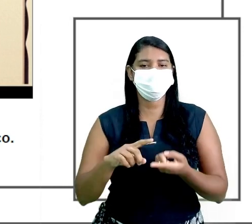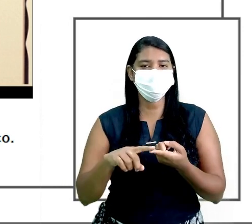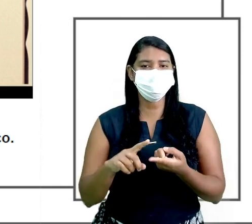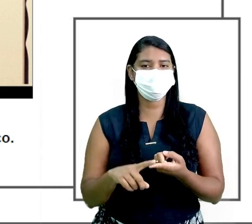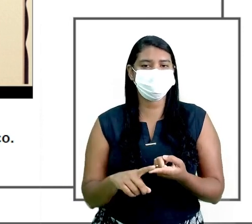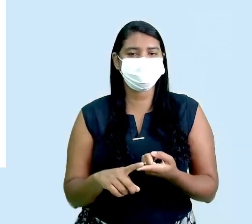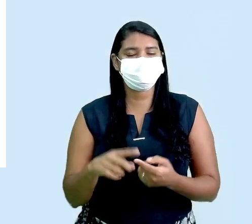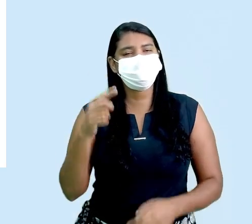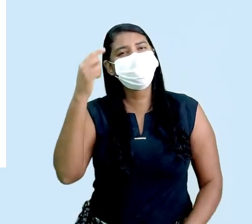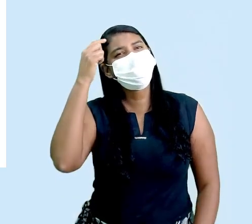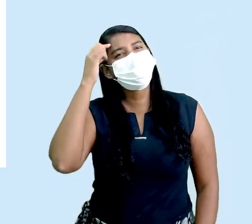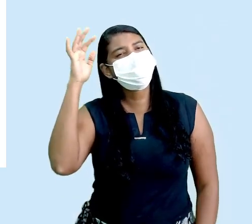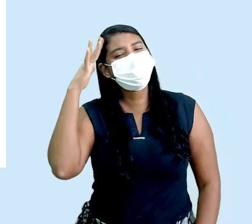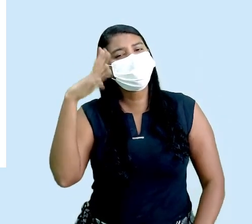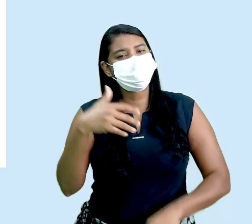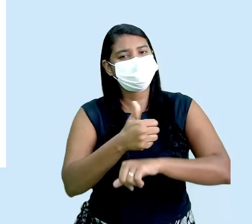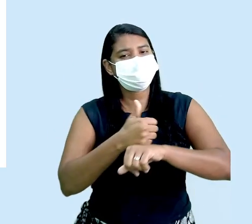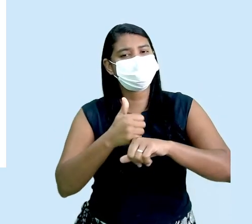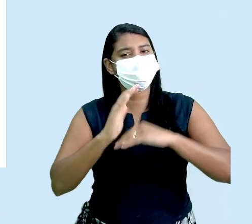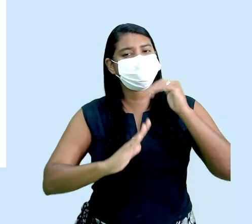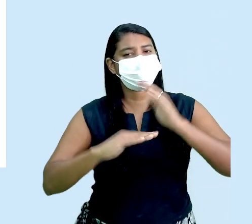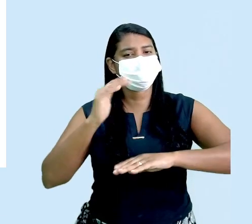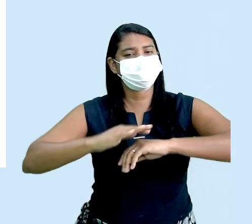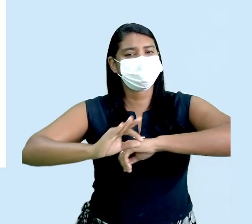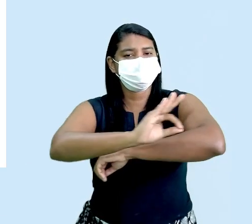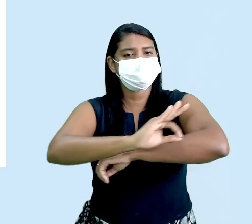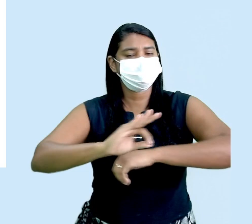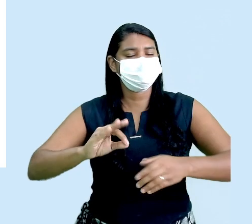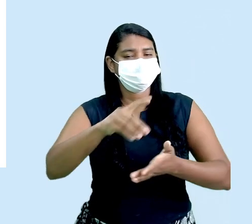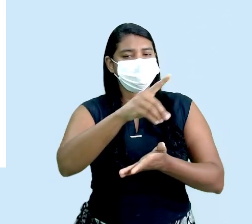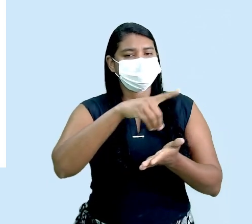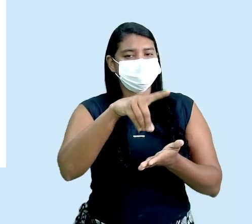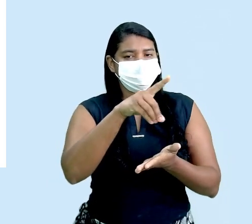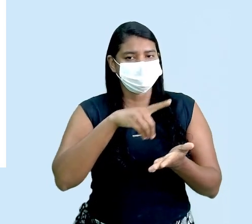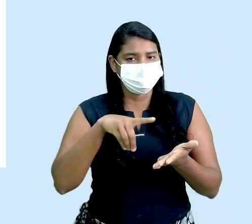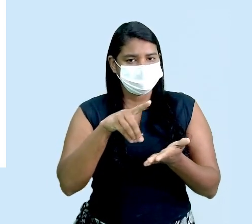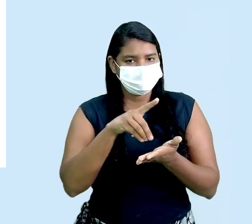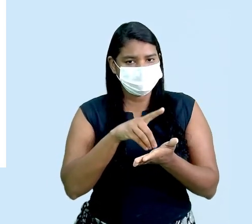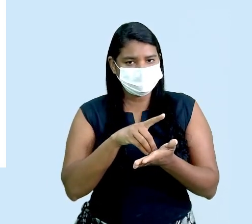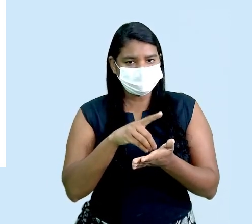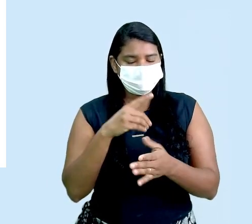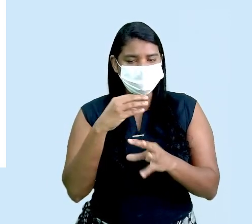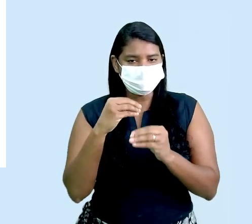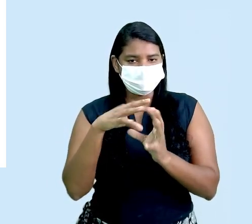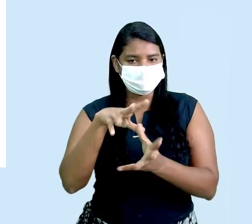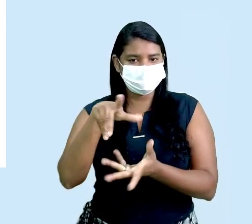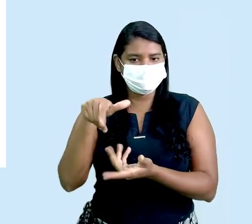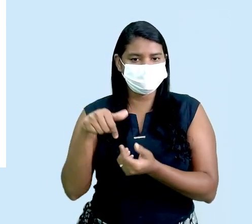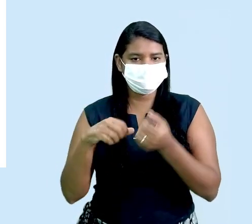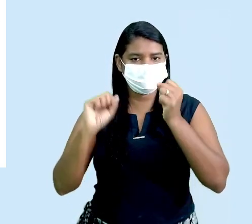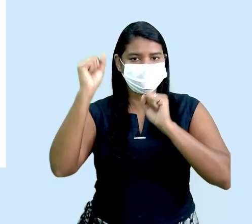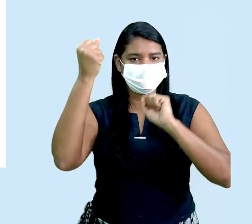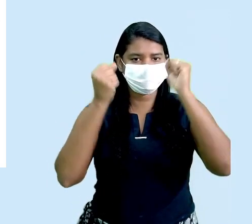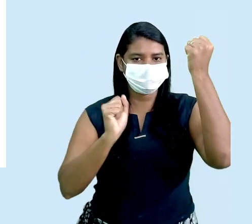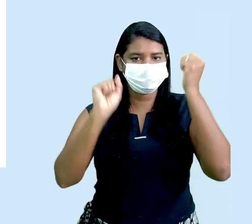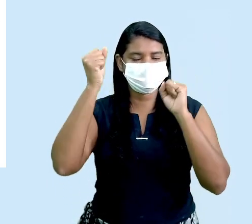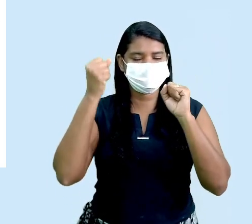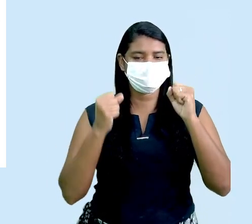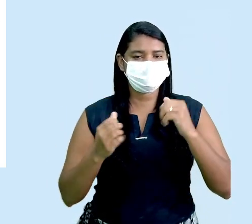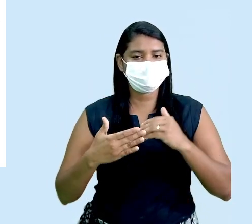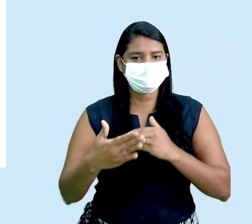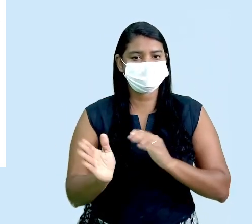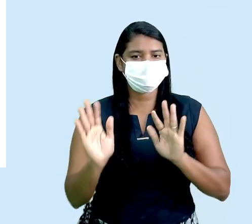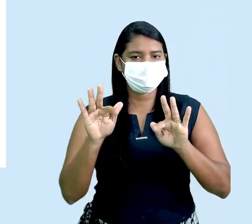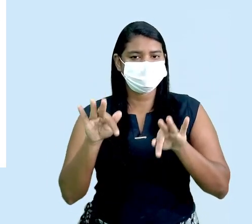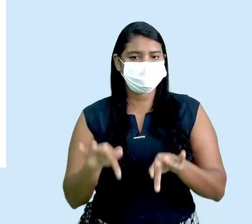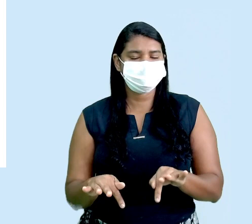se pensar na profissão tanto do arquiteto quanto do designer dentro de um mundo industrializado. Então, a partir do final do